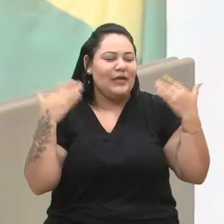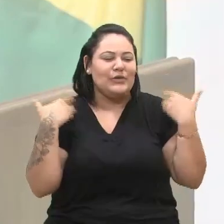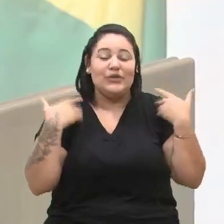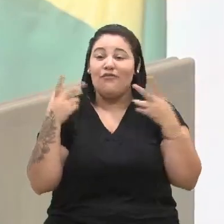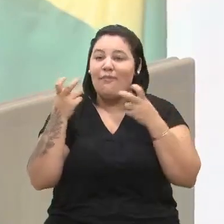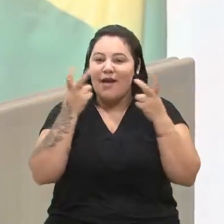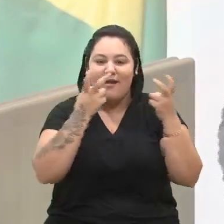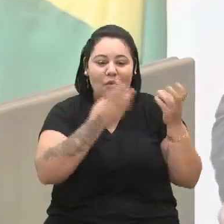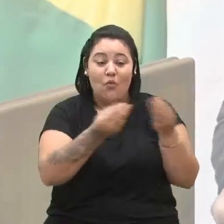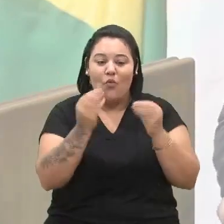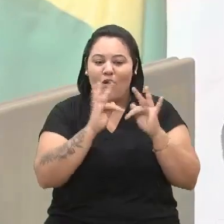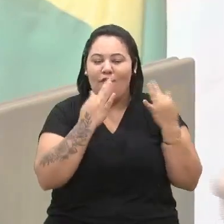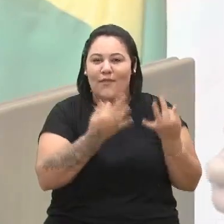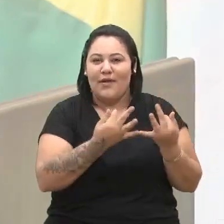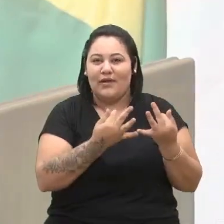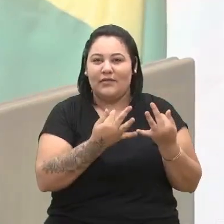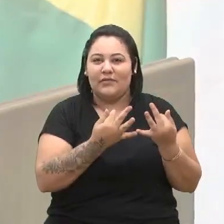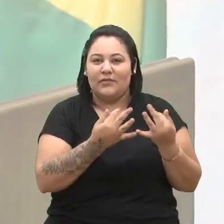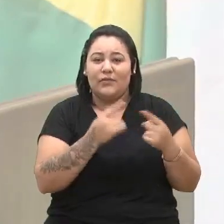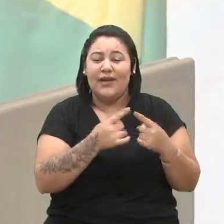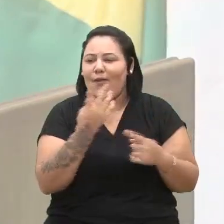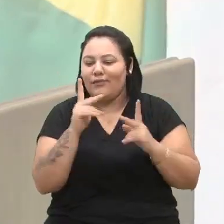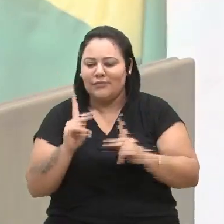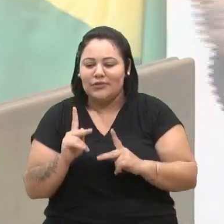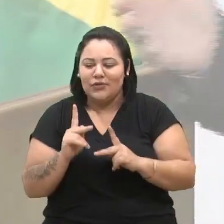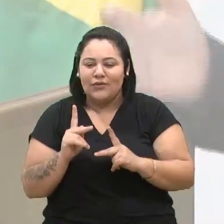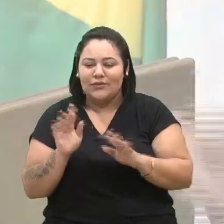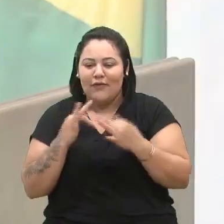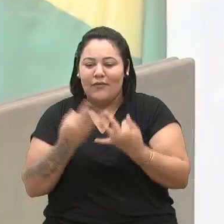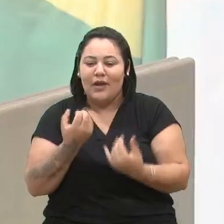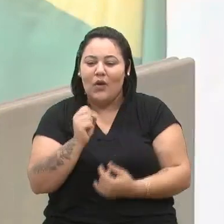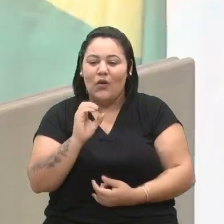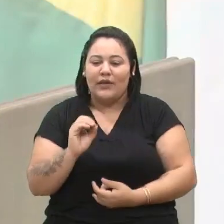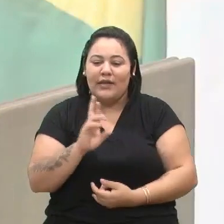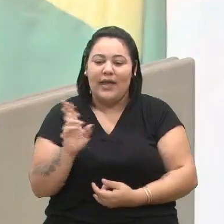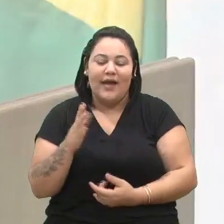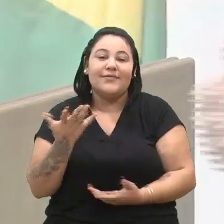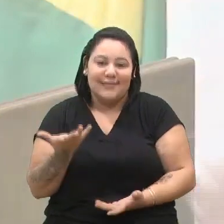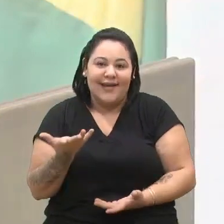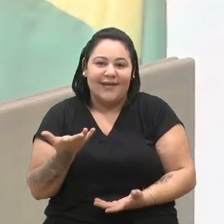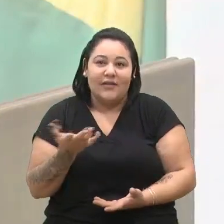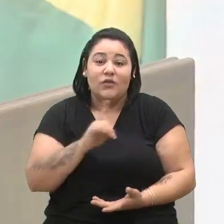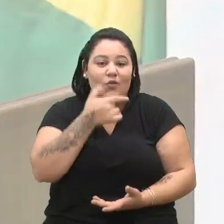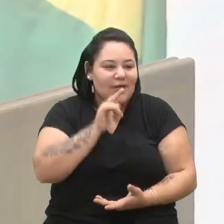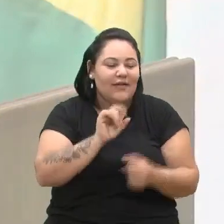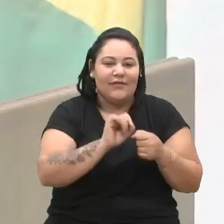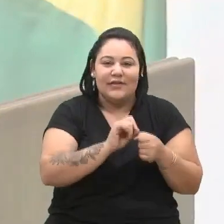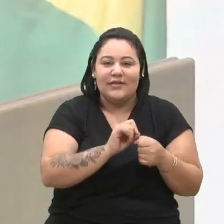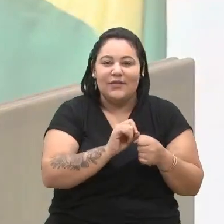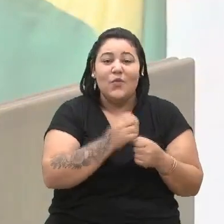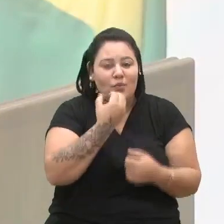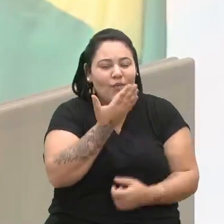famílias, 4 pessoas na família, R$80. Dá para fazer um bom lanche e refrigerante para as